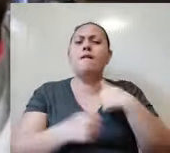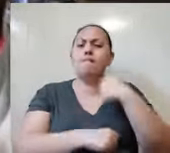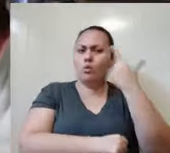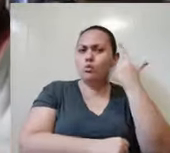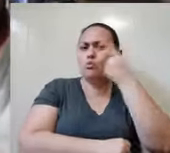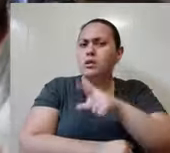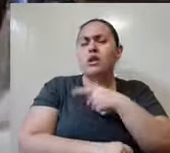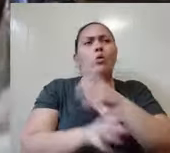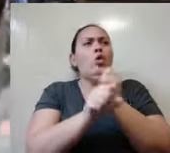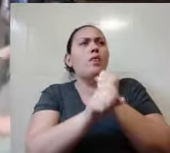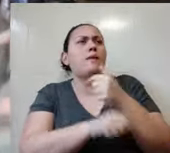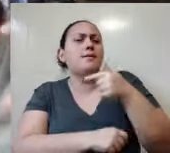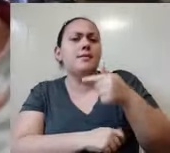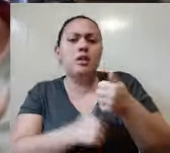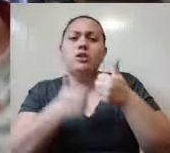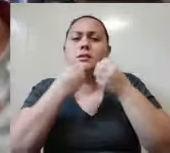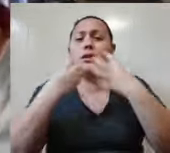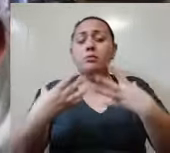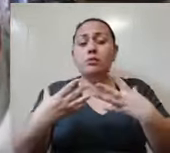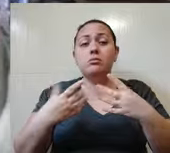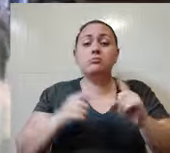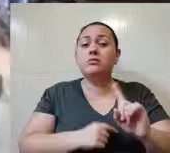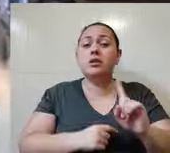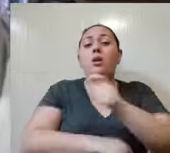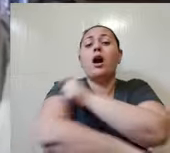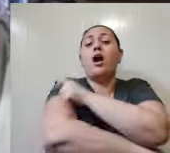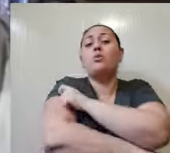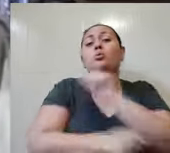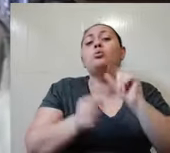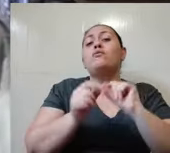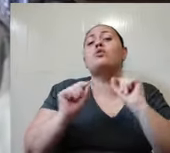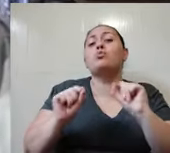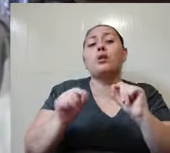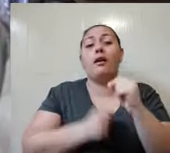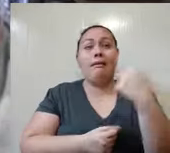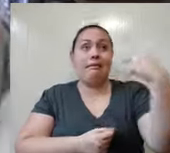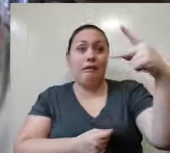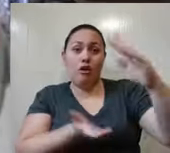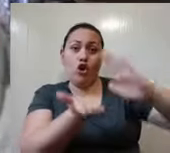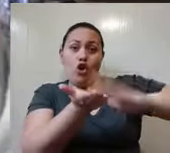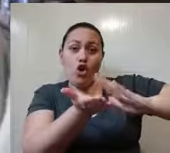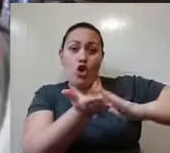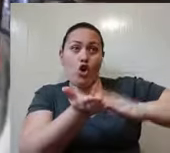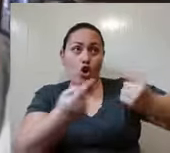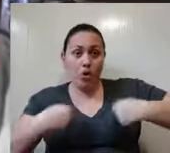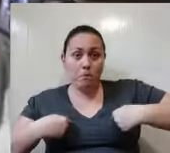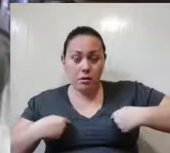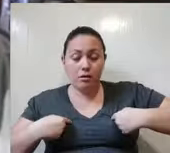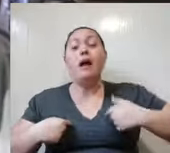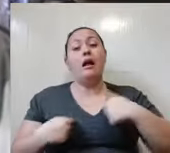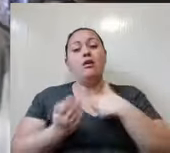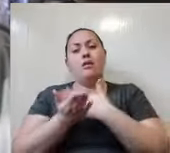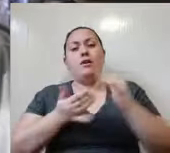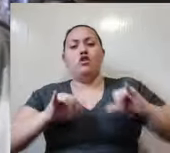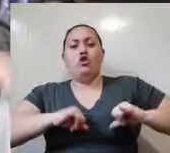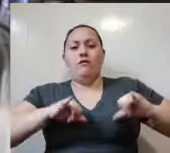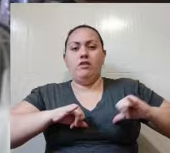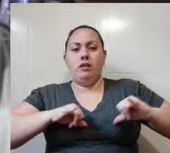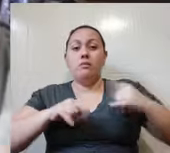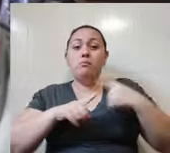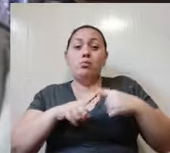bom. Não, na tentativa de dar conta dessa demanda externa, eu acabo entrando em sofrimento. Por quê? Porque eu